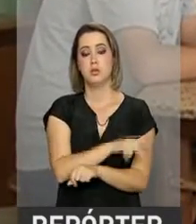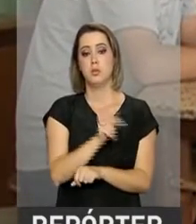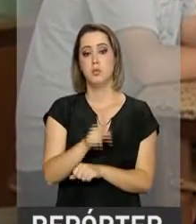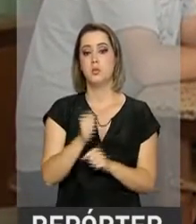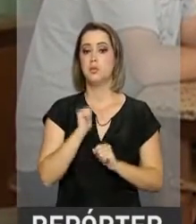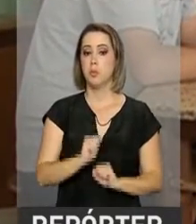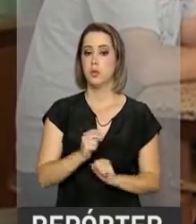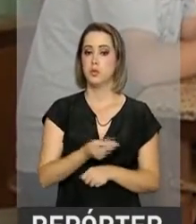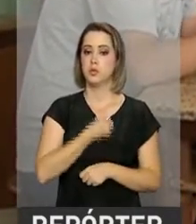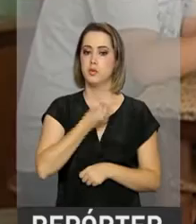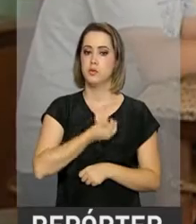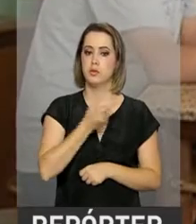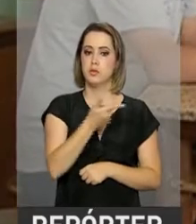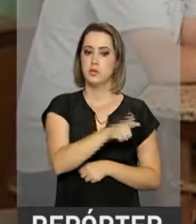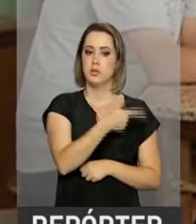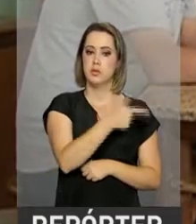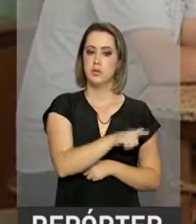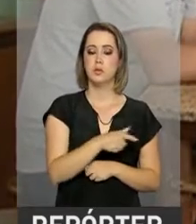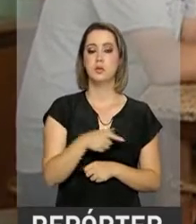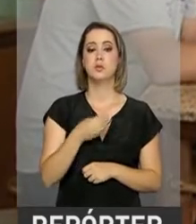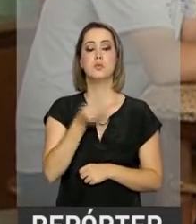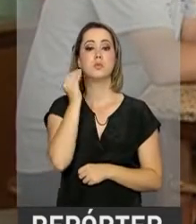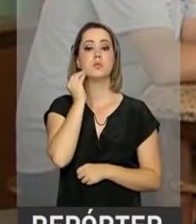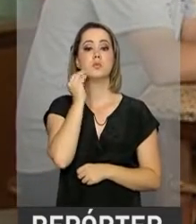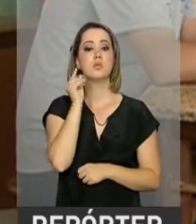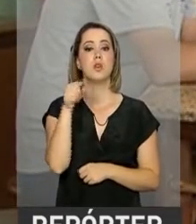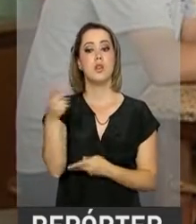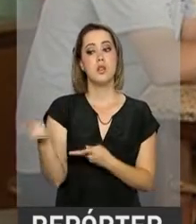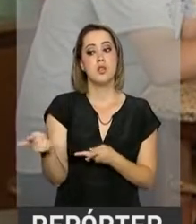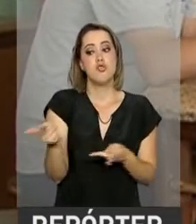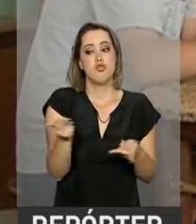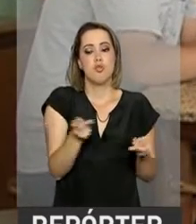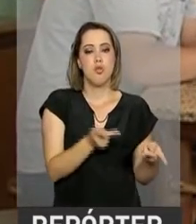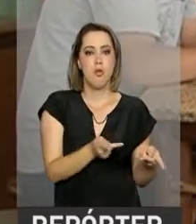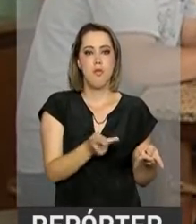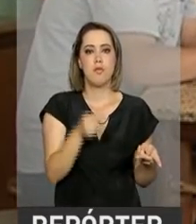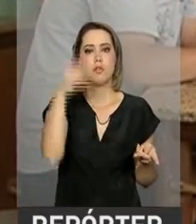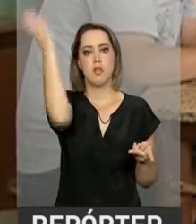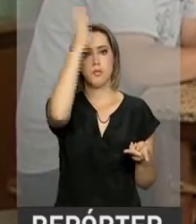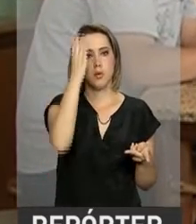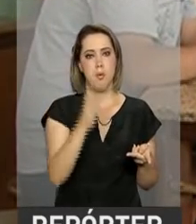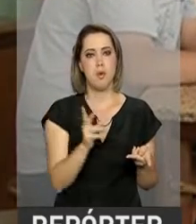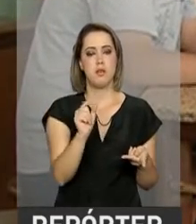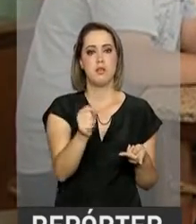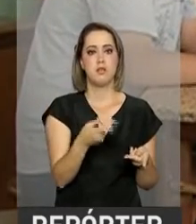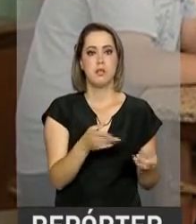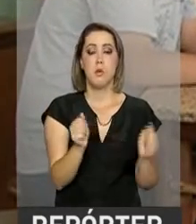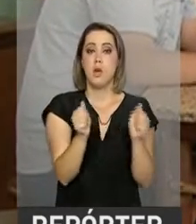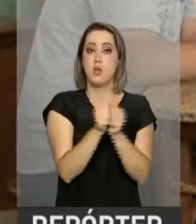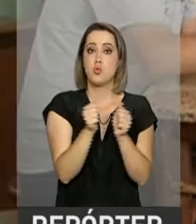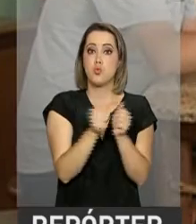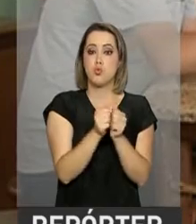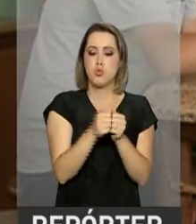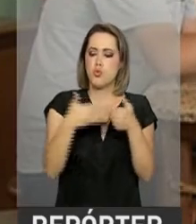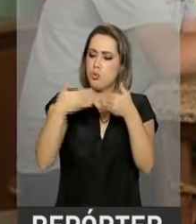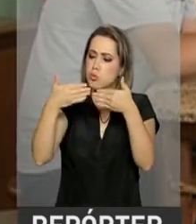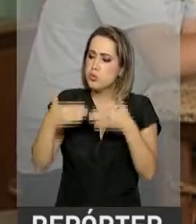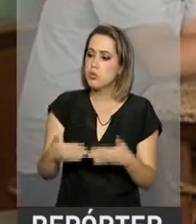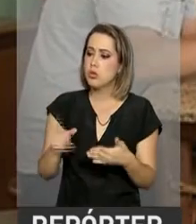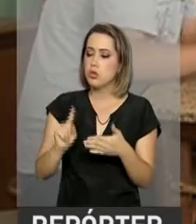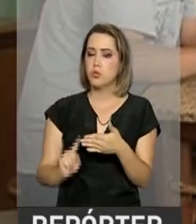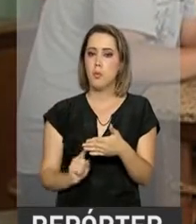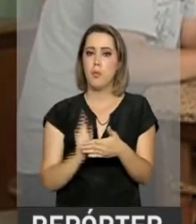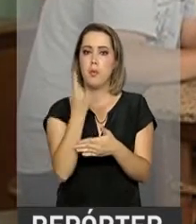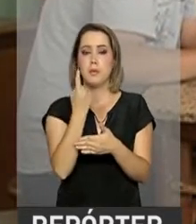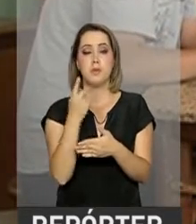outra experiência no campo espacial eles foram convidados pelo governo brasileiro a acompanhar pessoalmente o lançamento